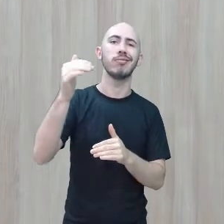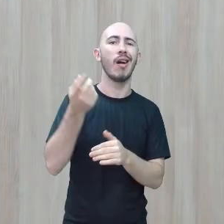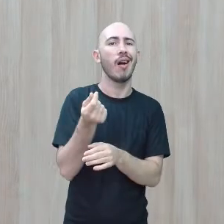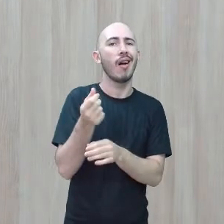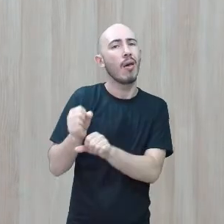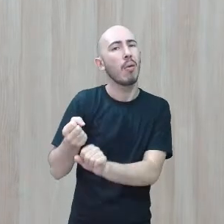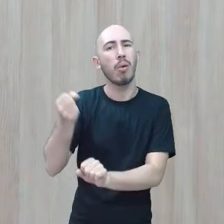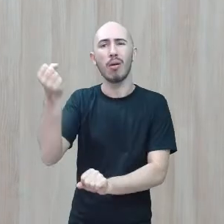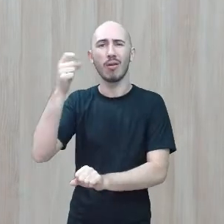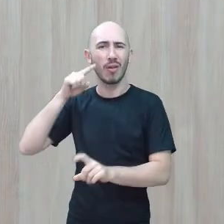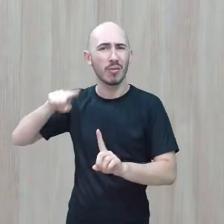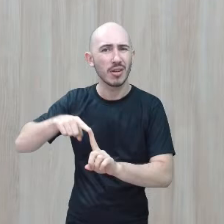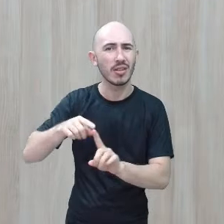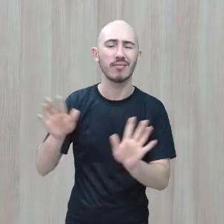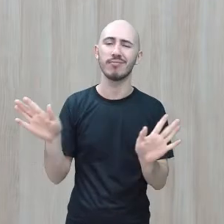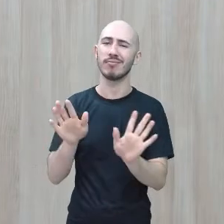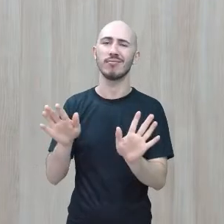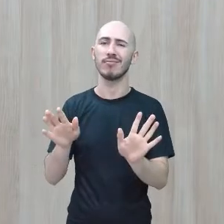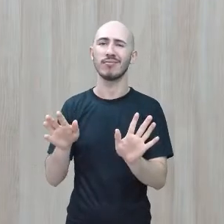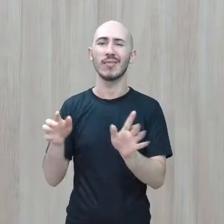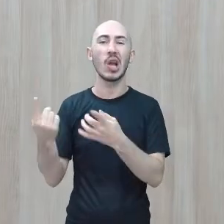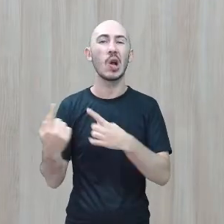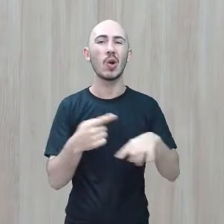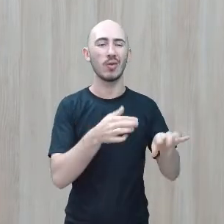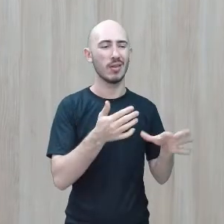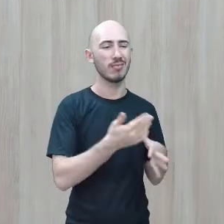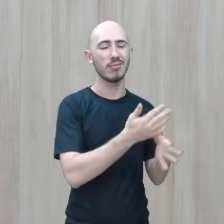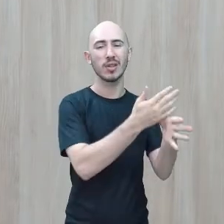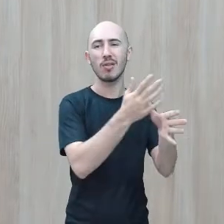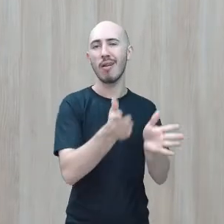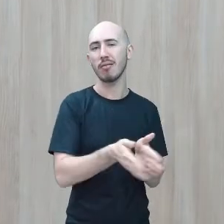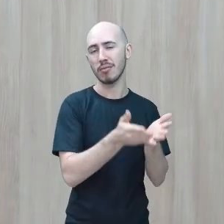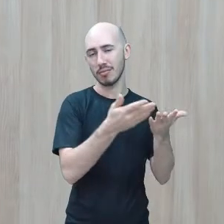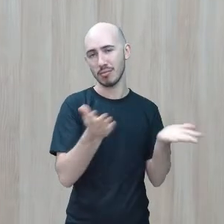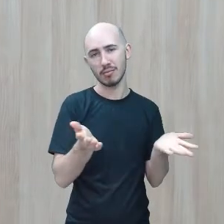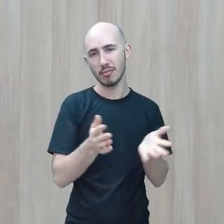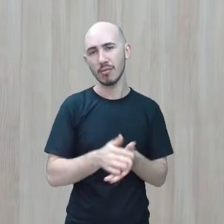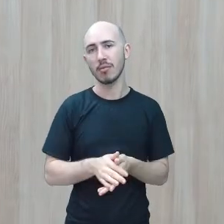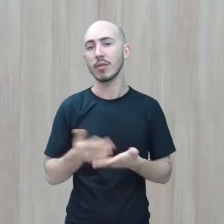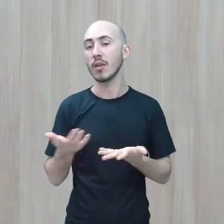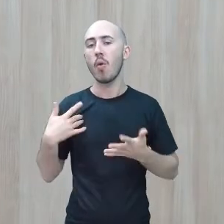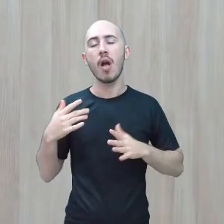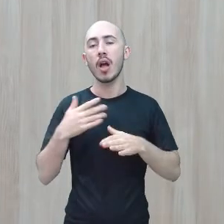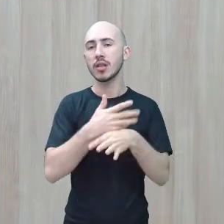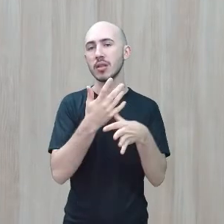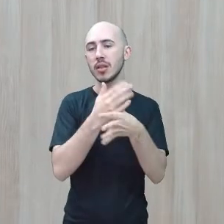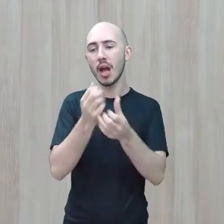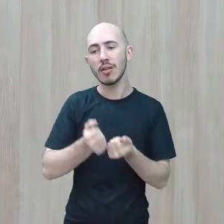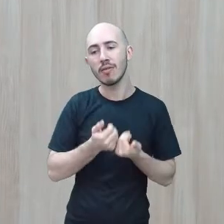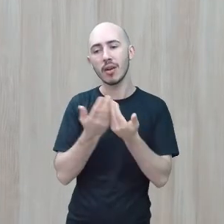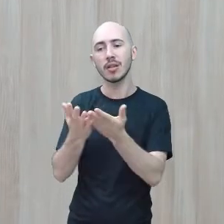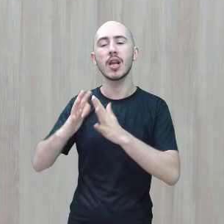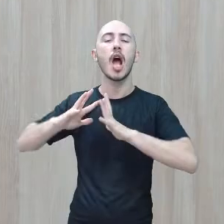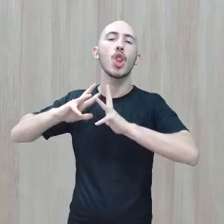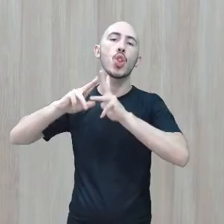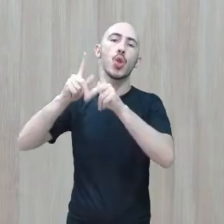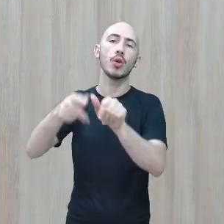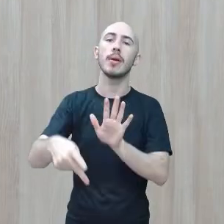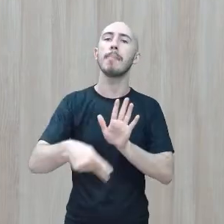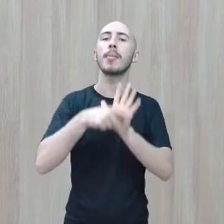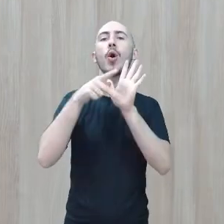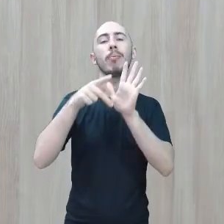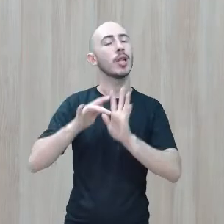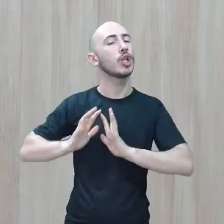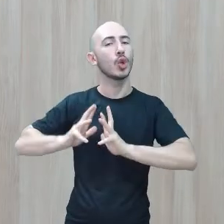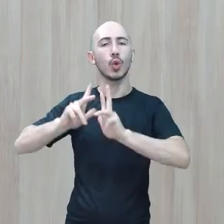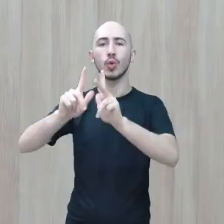penalizando algumas pessoas. A cidade, como bem disse o professor Henrique, né, é de todos, de todas, pertence a todo, é um